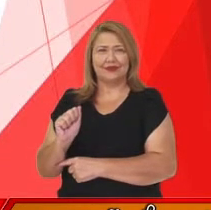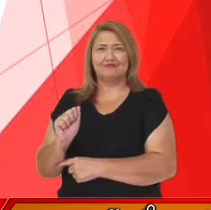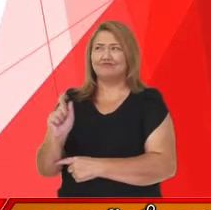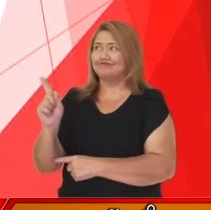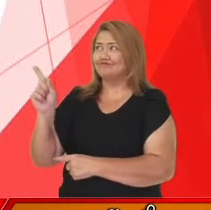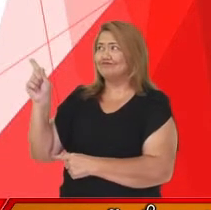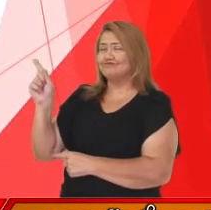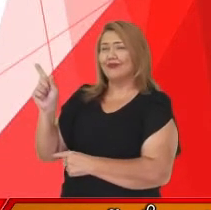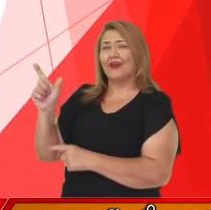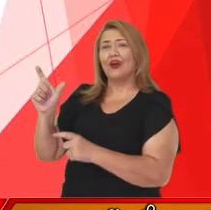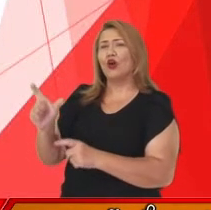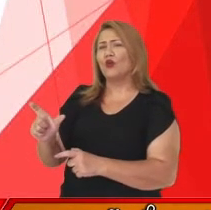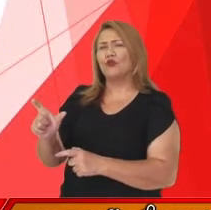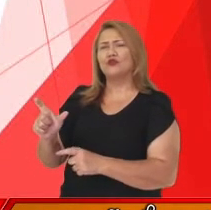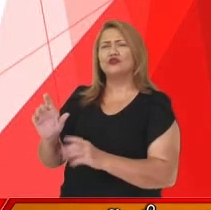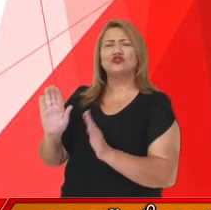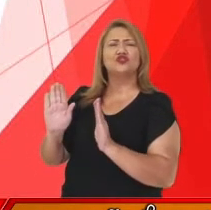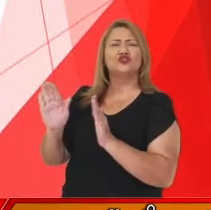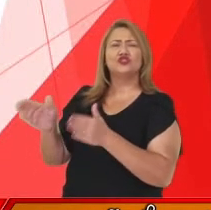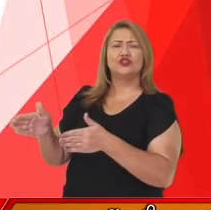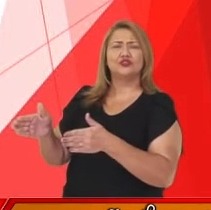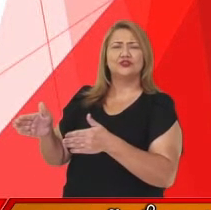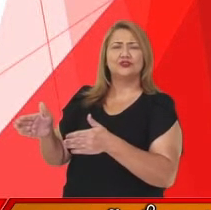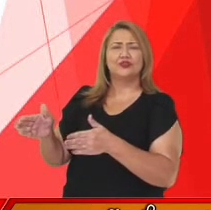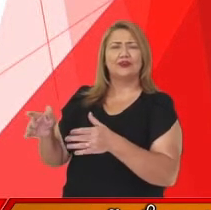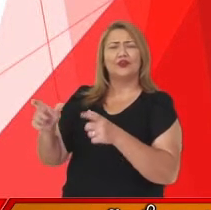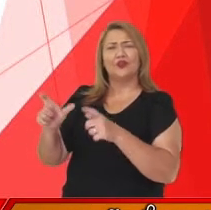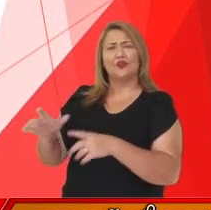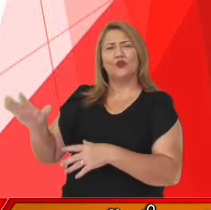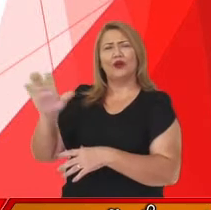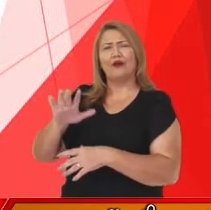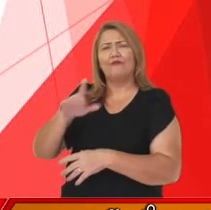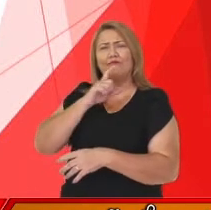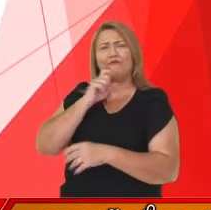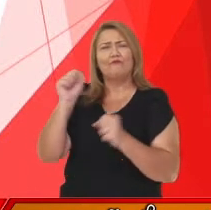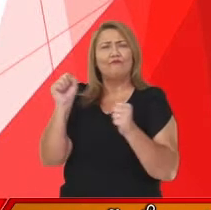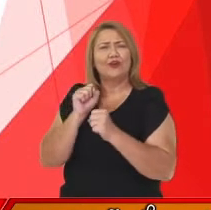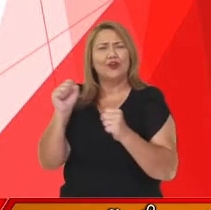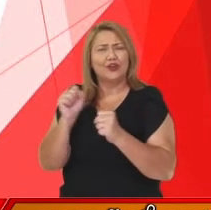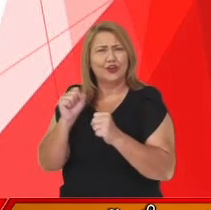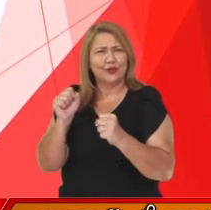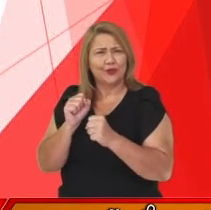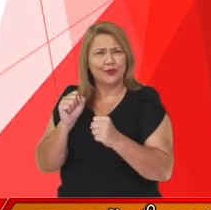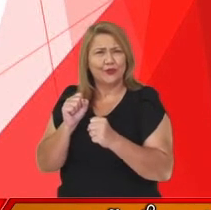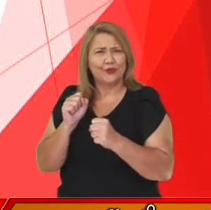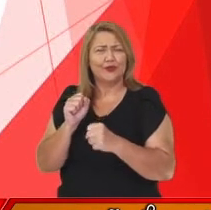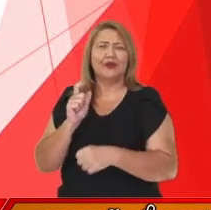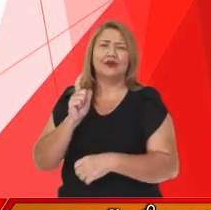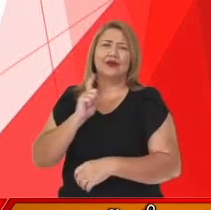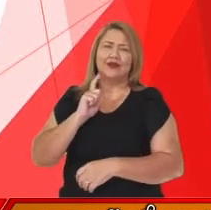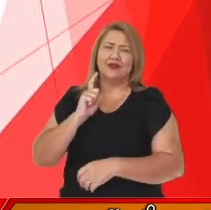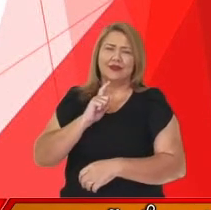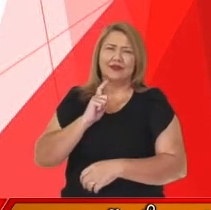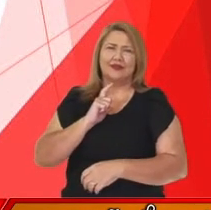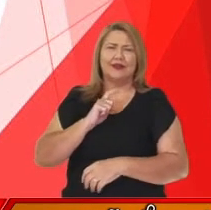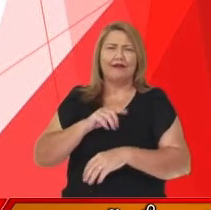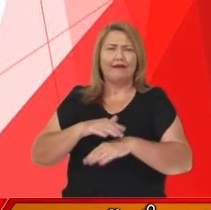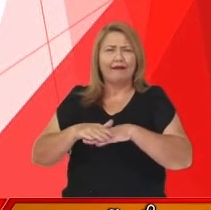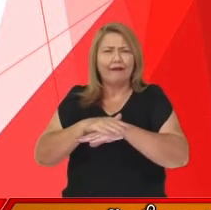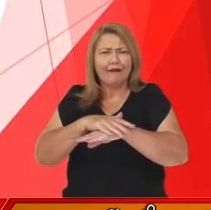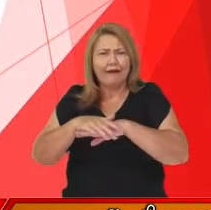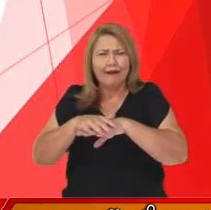ela vai ocorrer predom predominantemente nas regiões polares e ela vai ser formada aí por pequenos